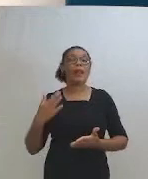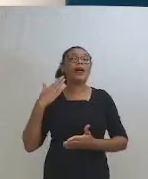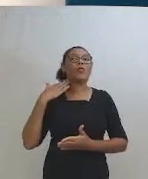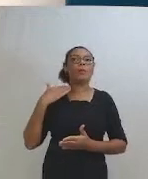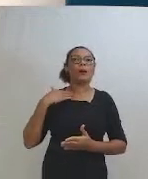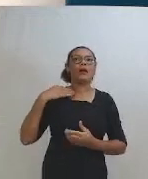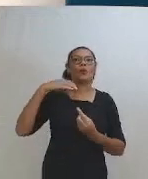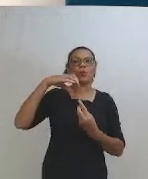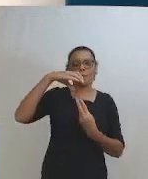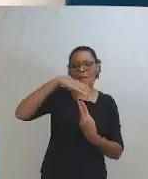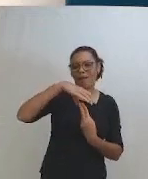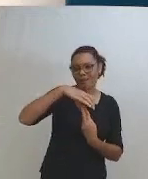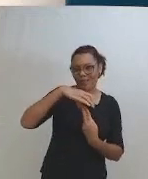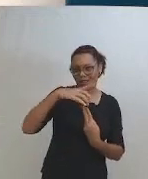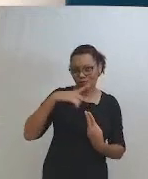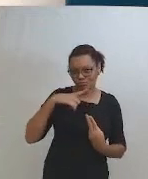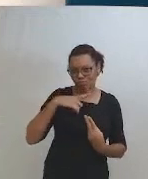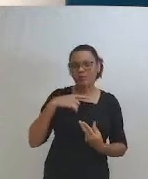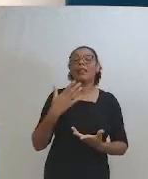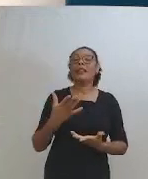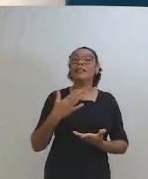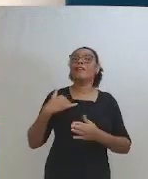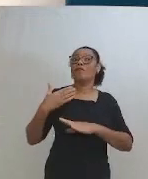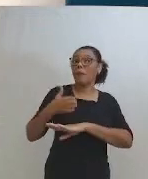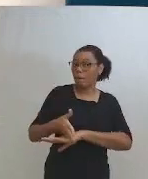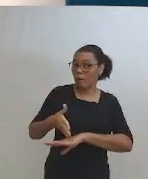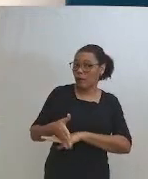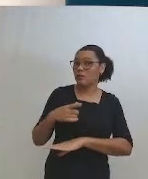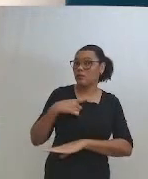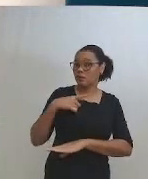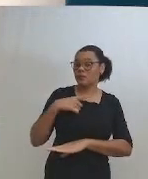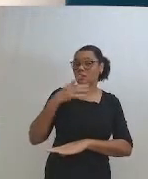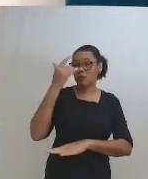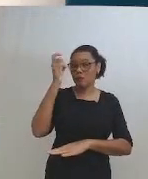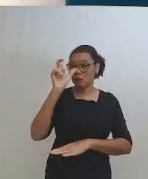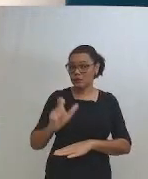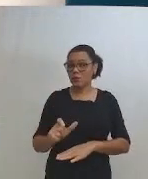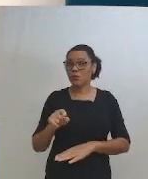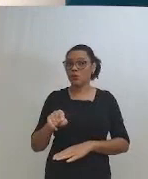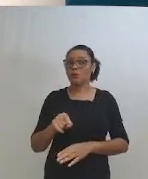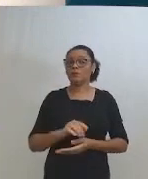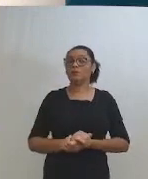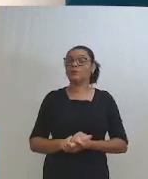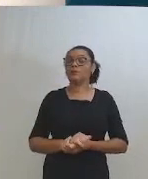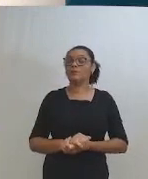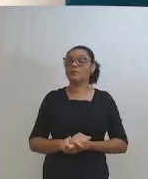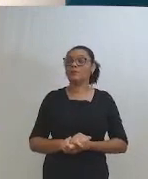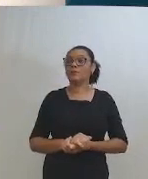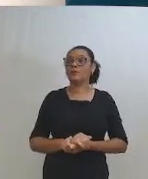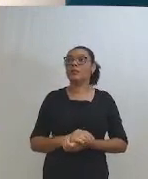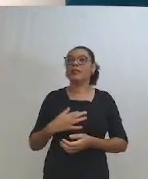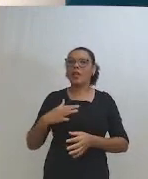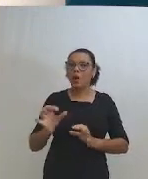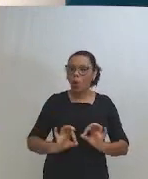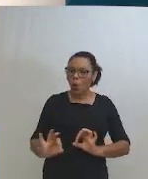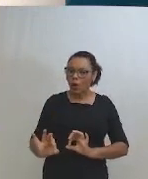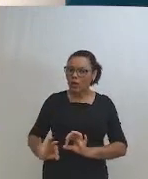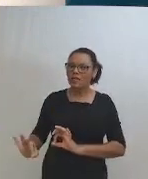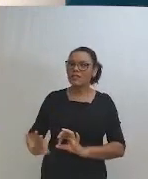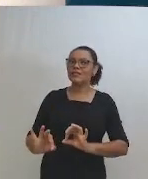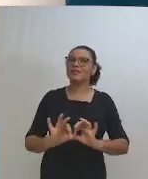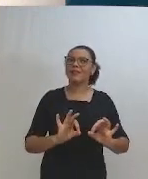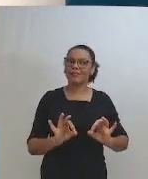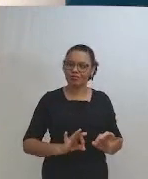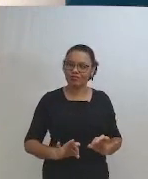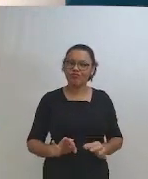com a participação, essa é a imputação de Everaldo, de ter organizado o referido